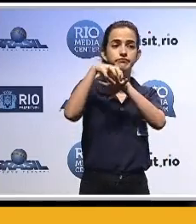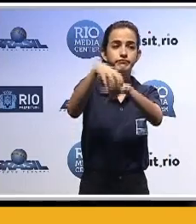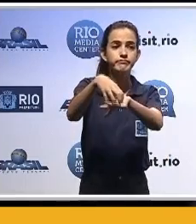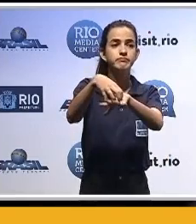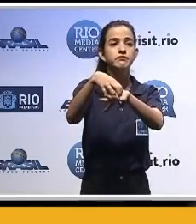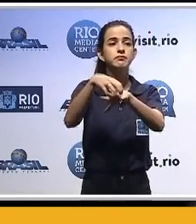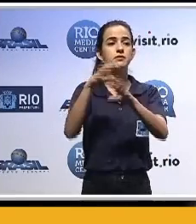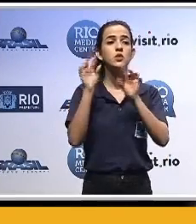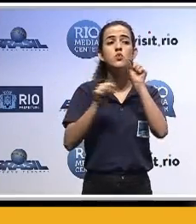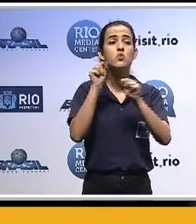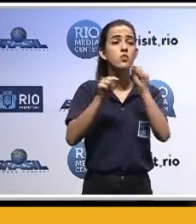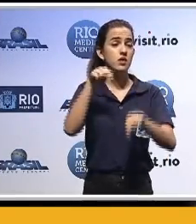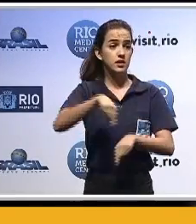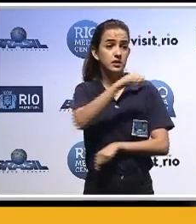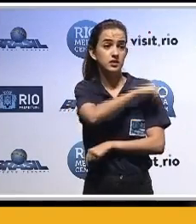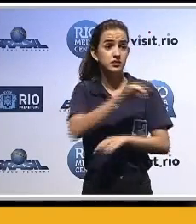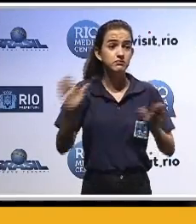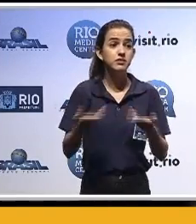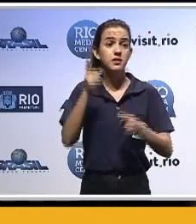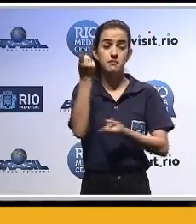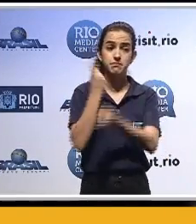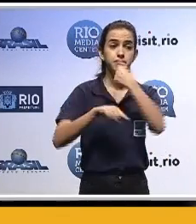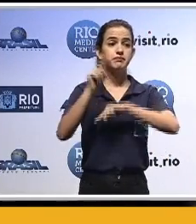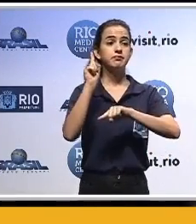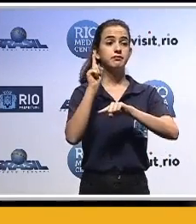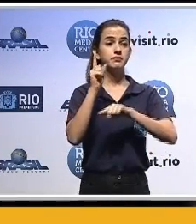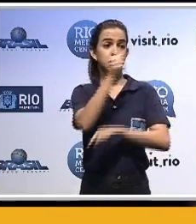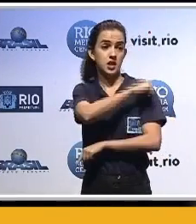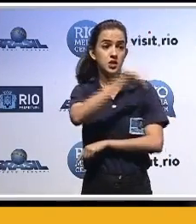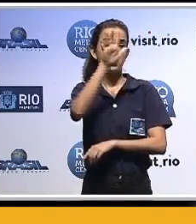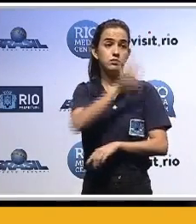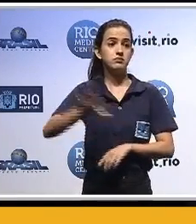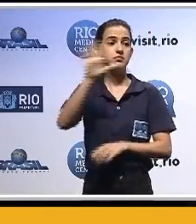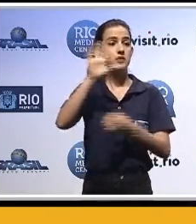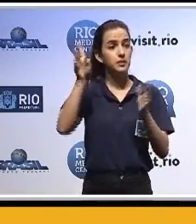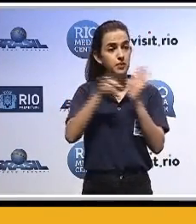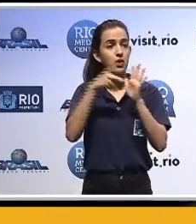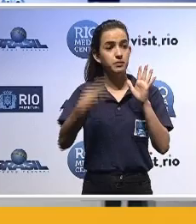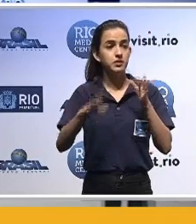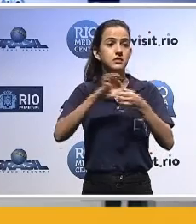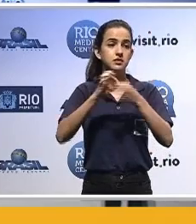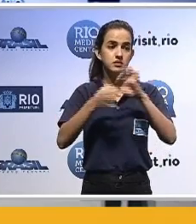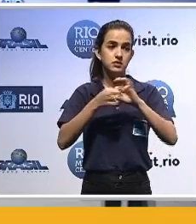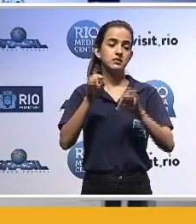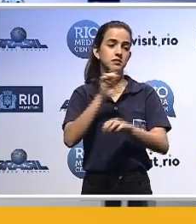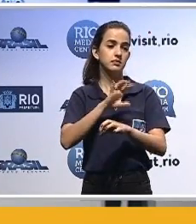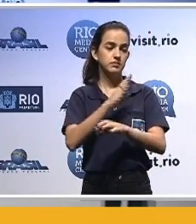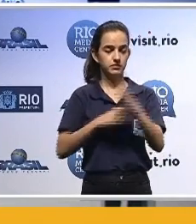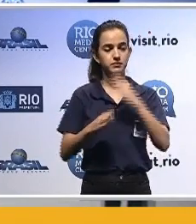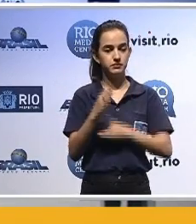turismo en Río de Janeiro, no Brasil en general, para los Juegos Paralímpicos.